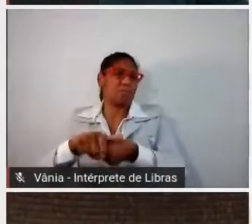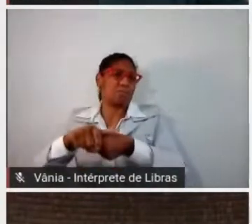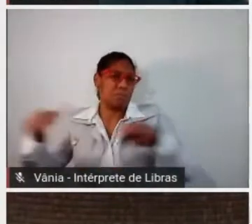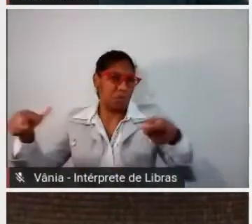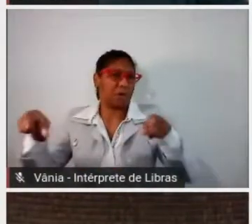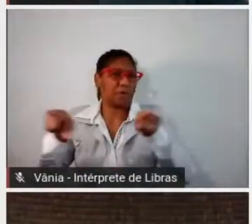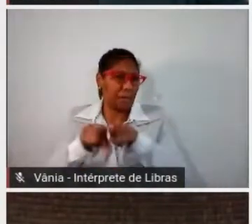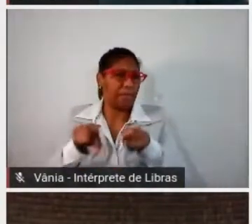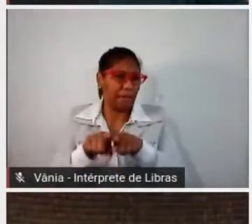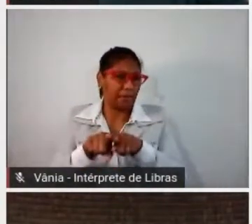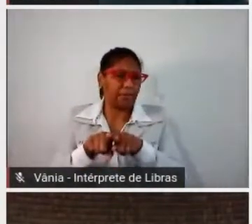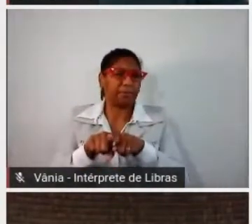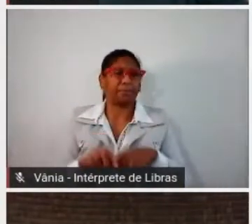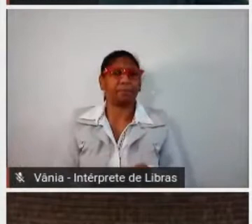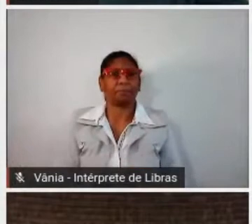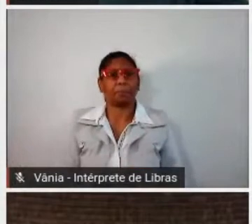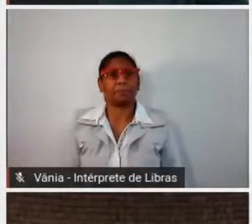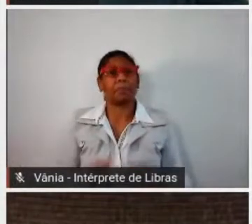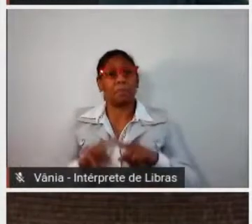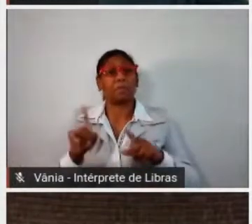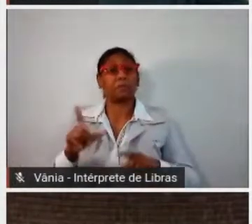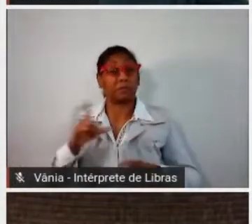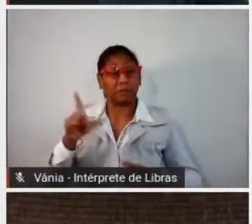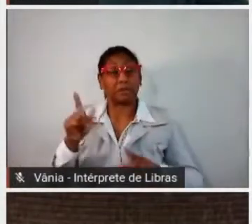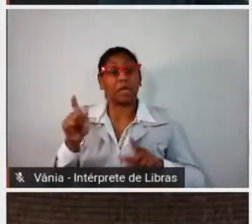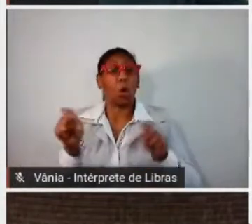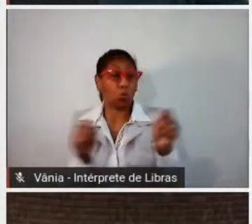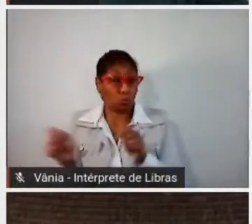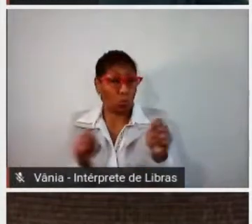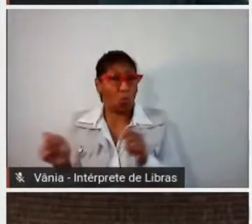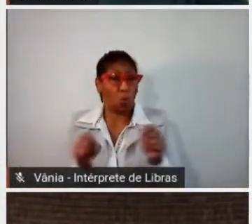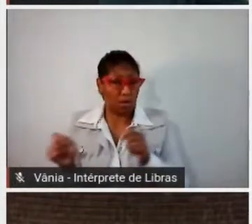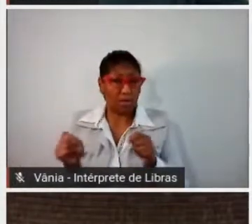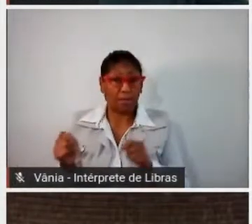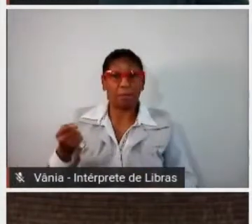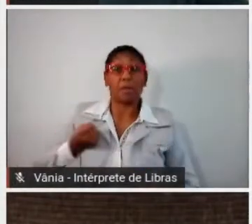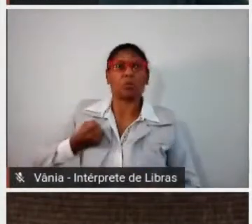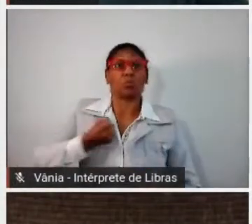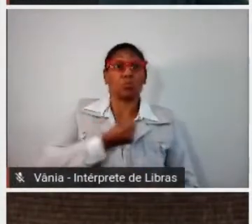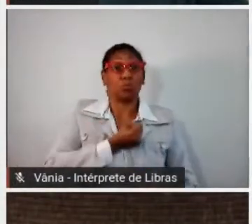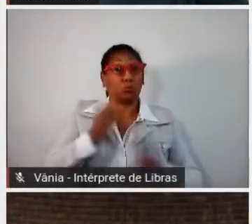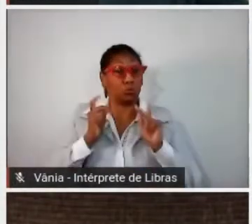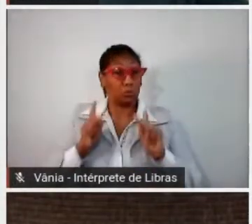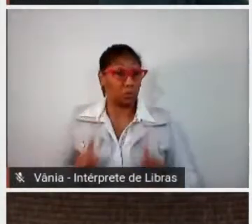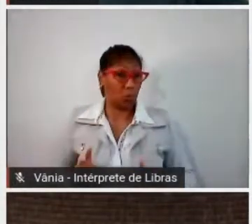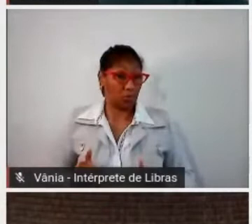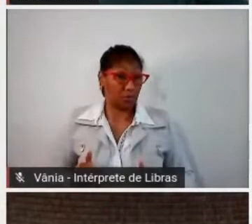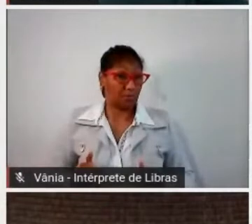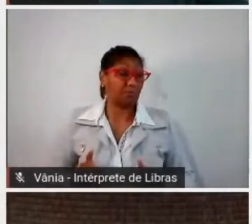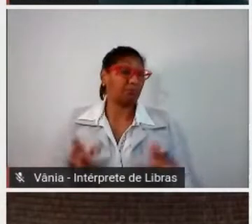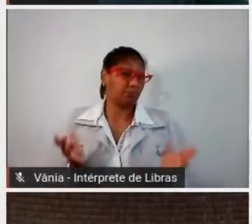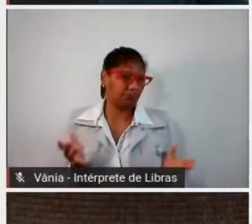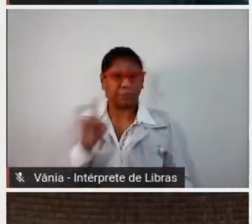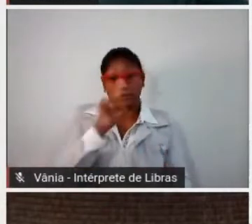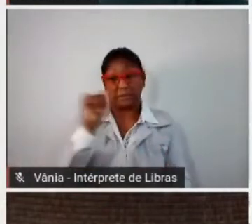em casos, controlando pela população, né, pelo número de habitantes, por 100